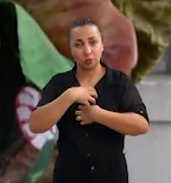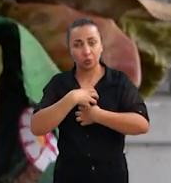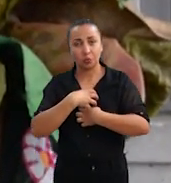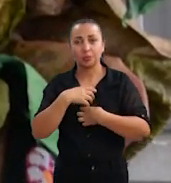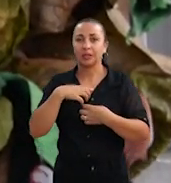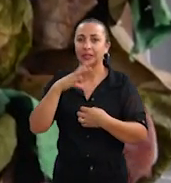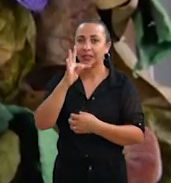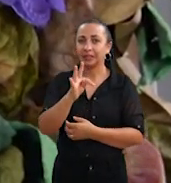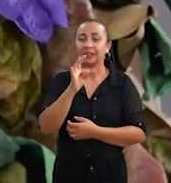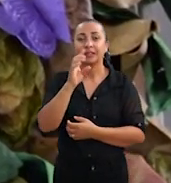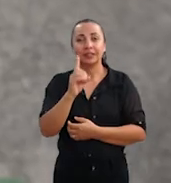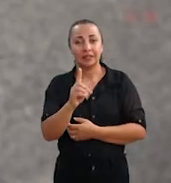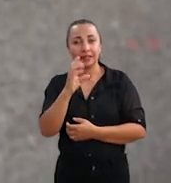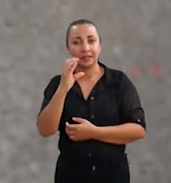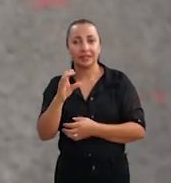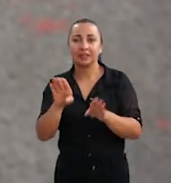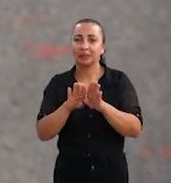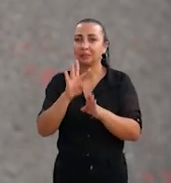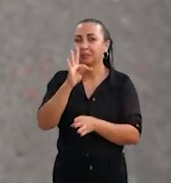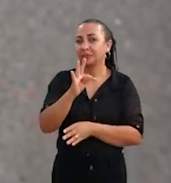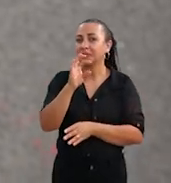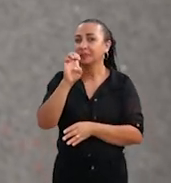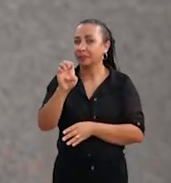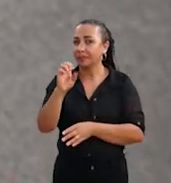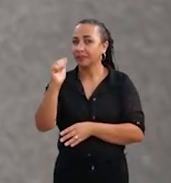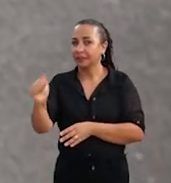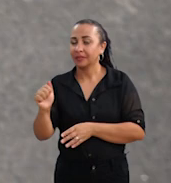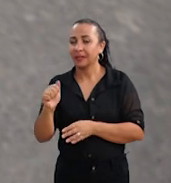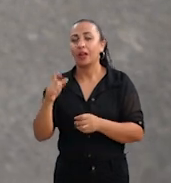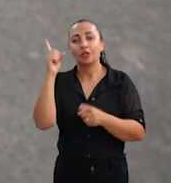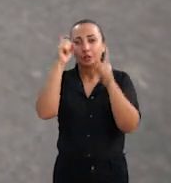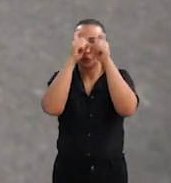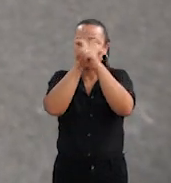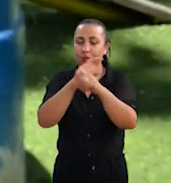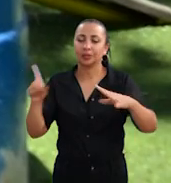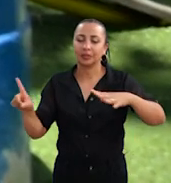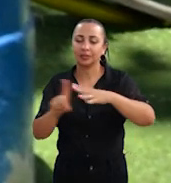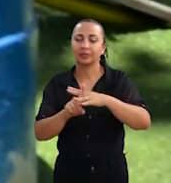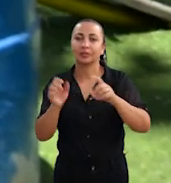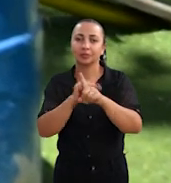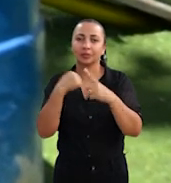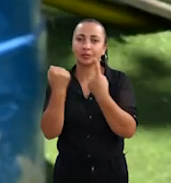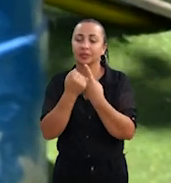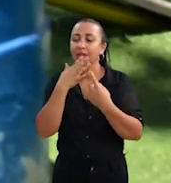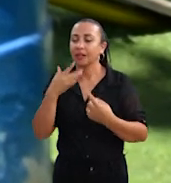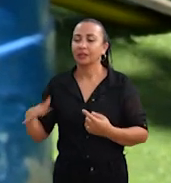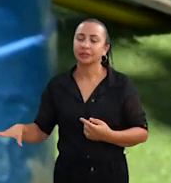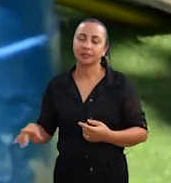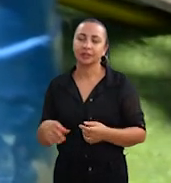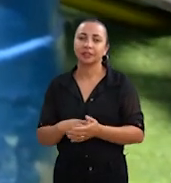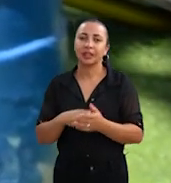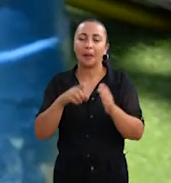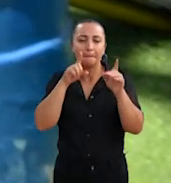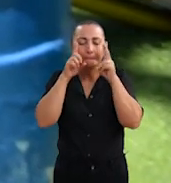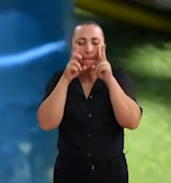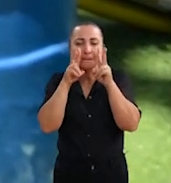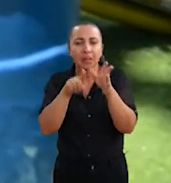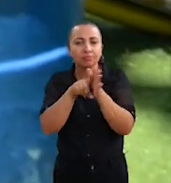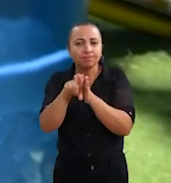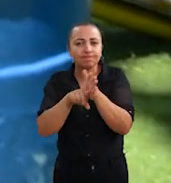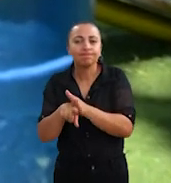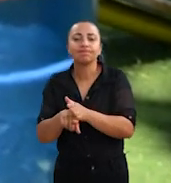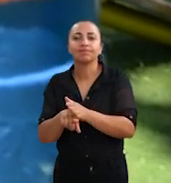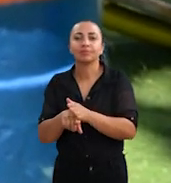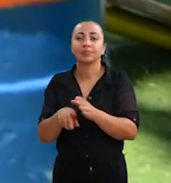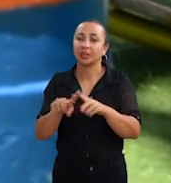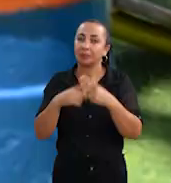aos TDC ou TEA não apenas dificultam a interação social das crianças diagnosticadas, como também atrapalham